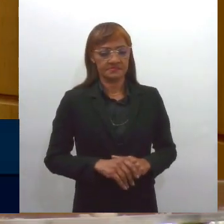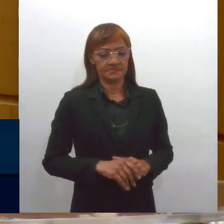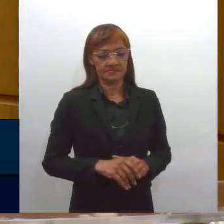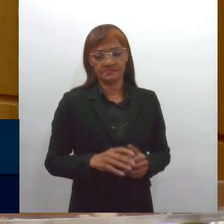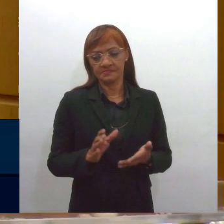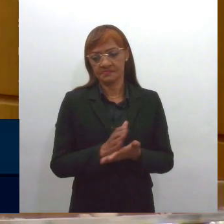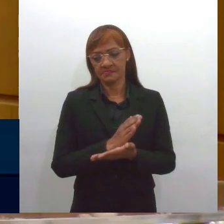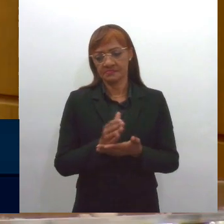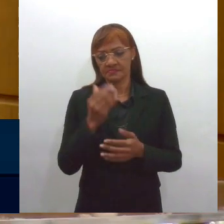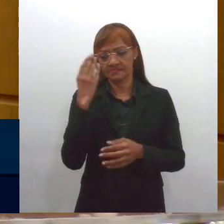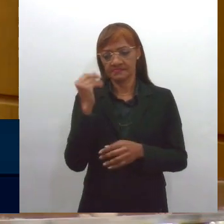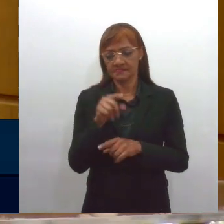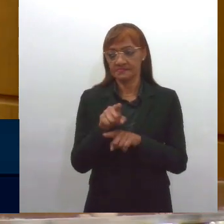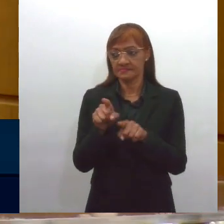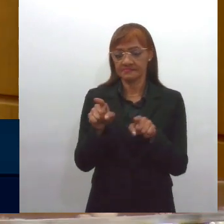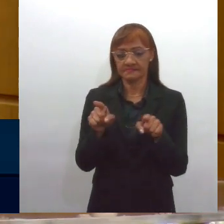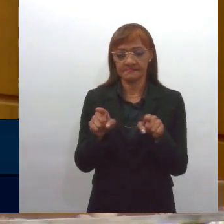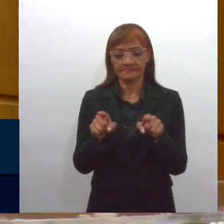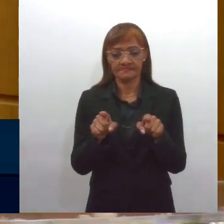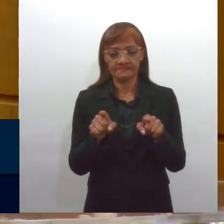me perdoe pela